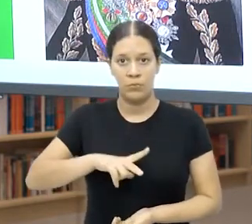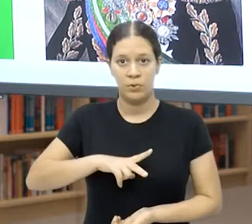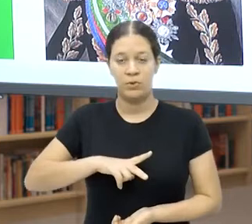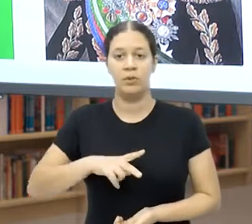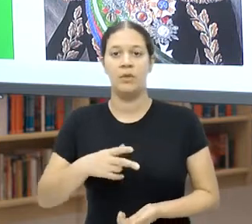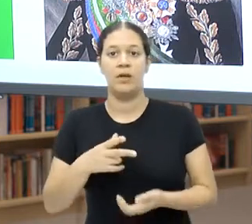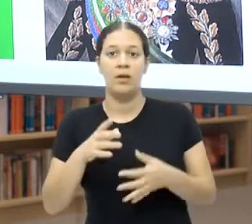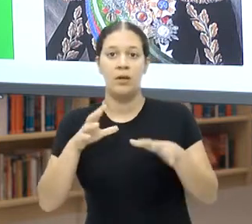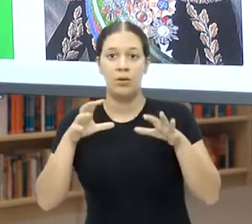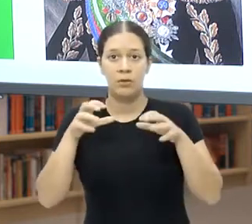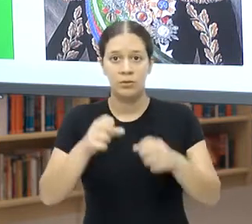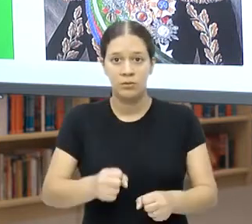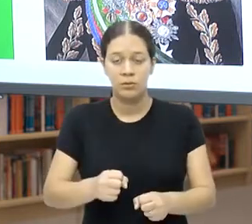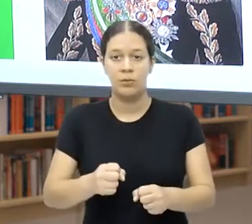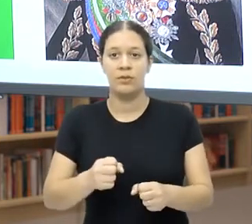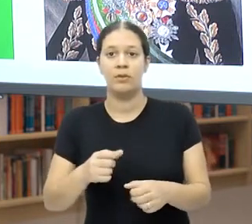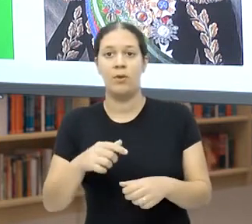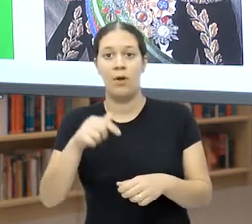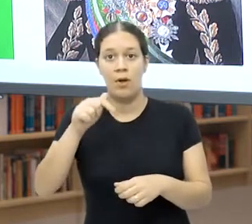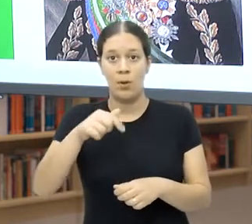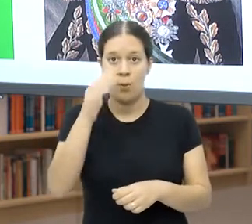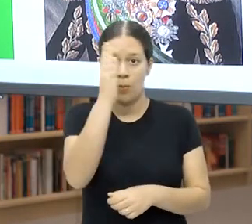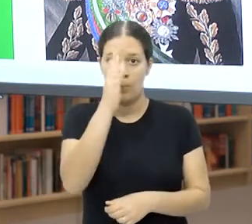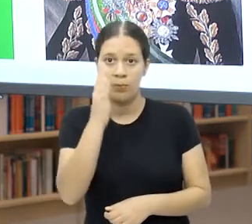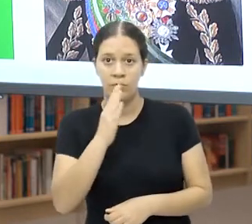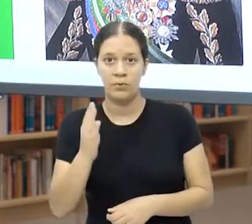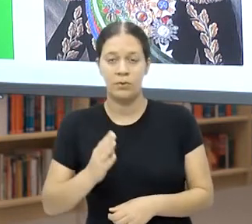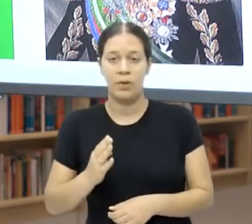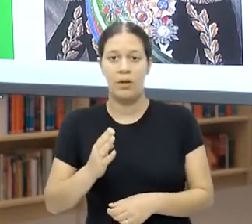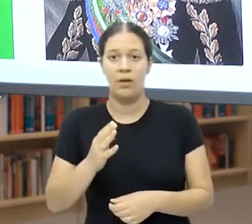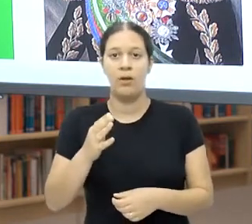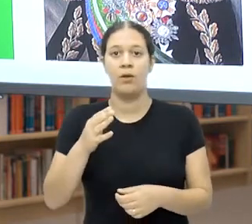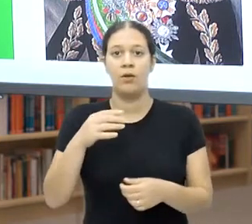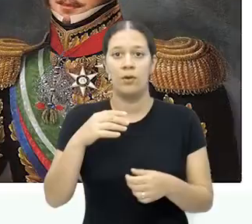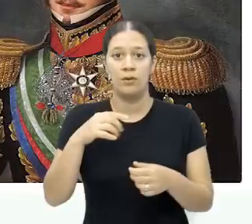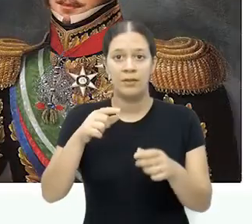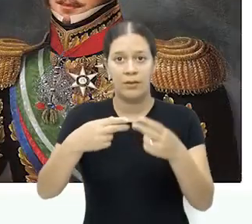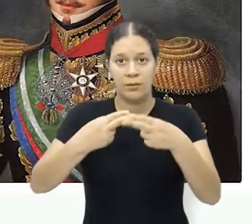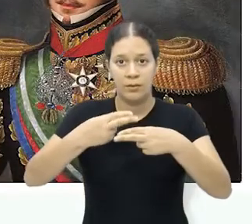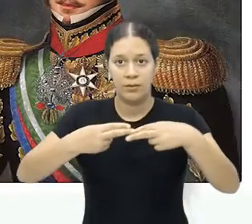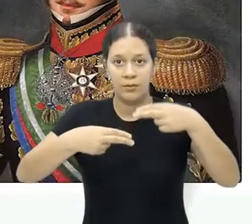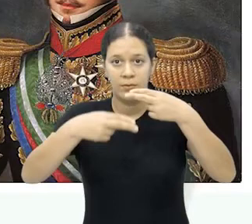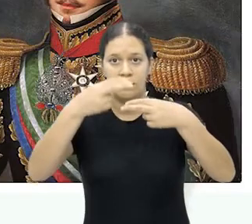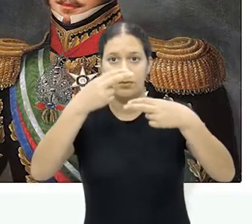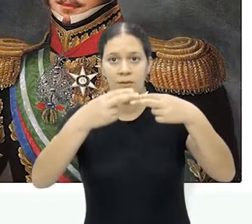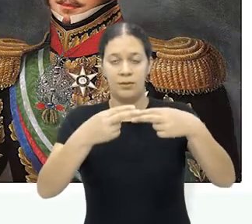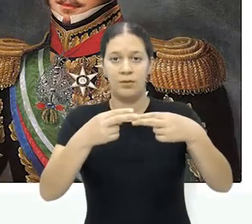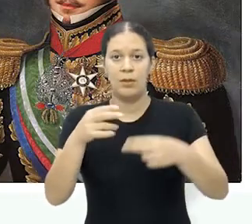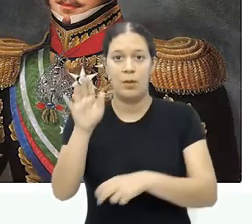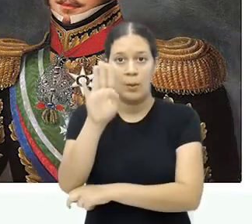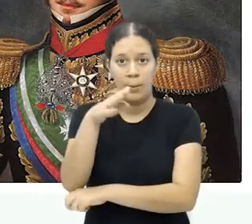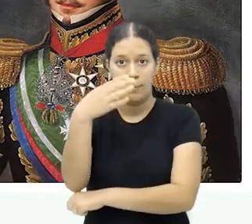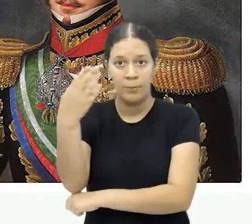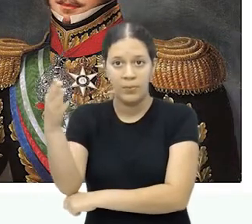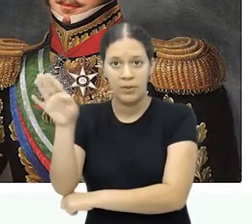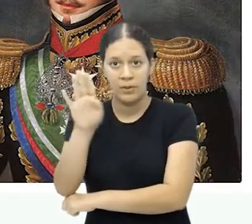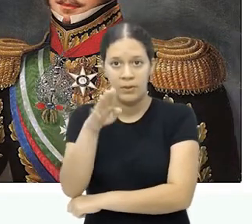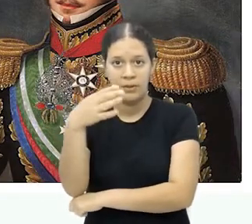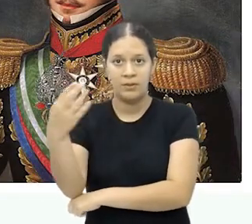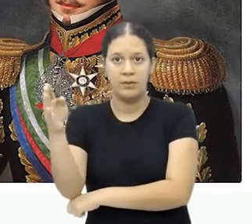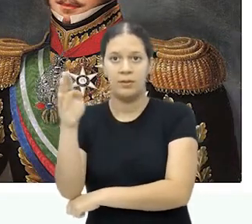que domina, colonizou o Brasil. Portanto, é construída aí a primeira bandeira, tá certo? A